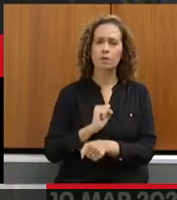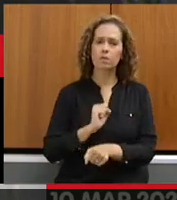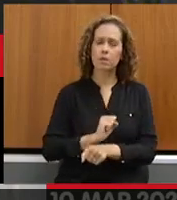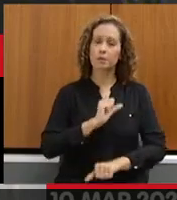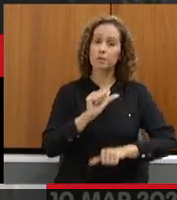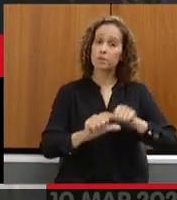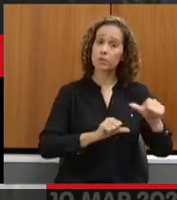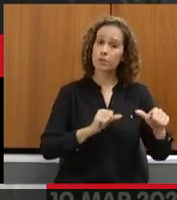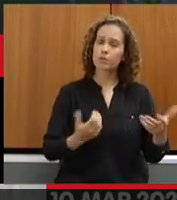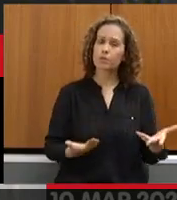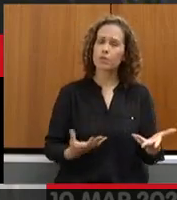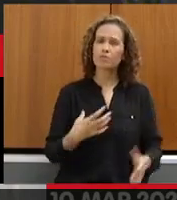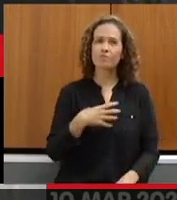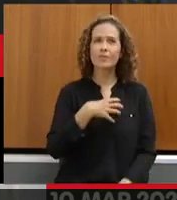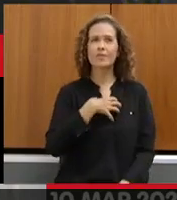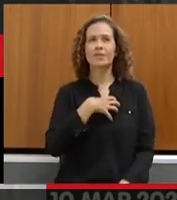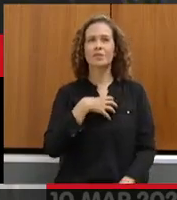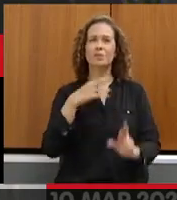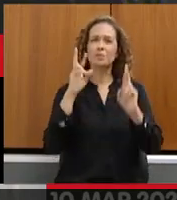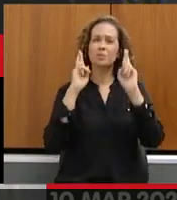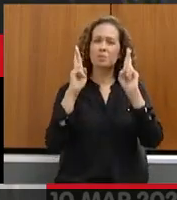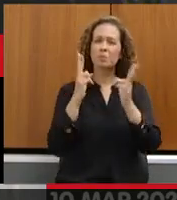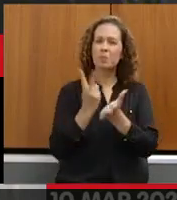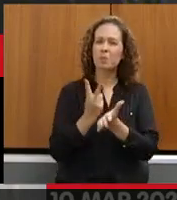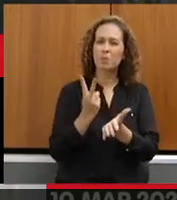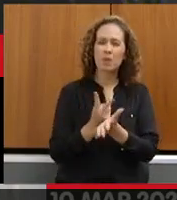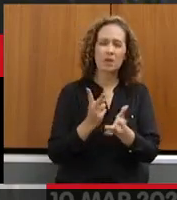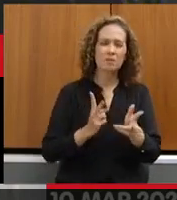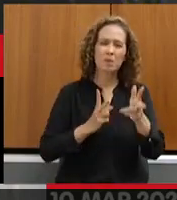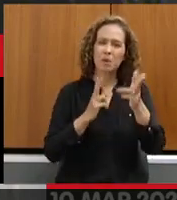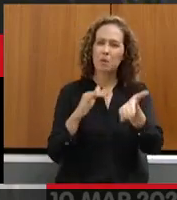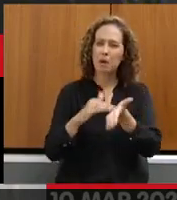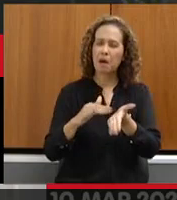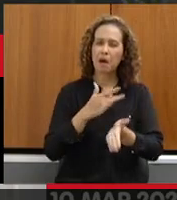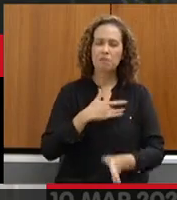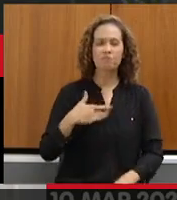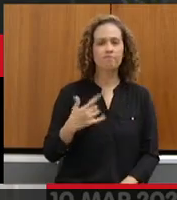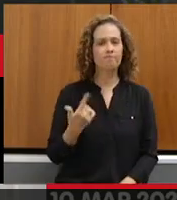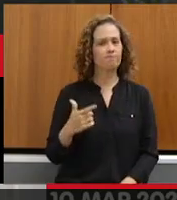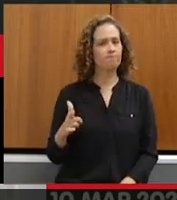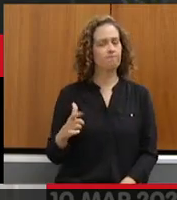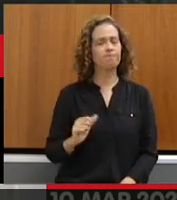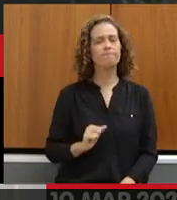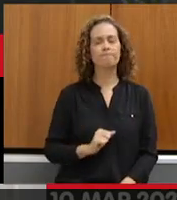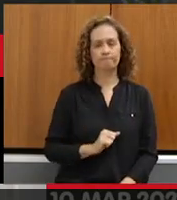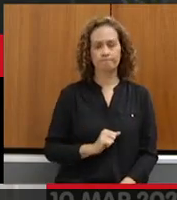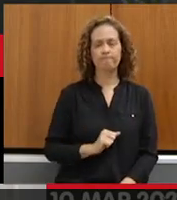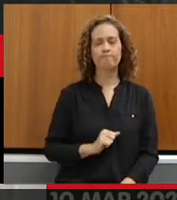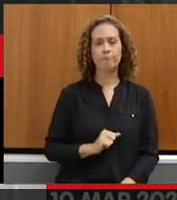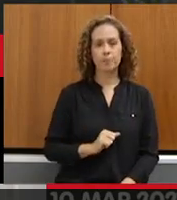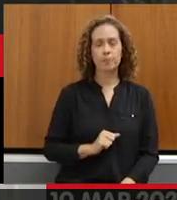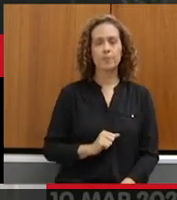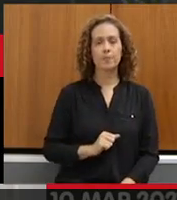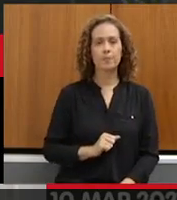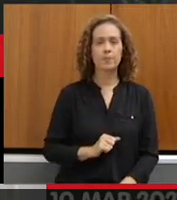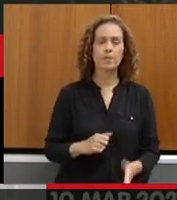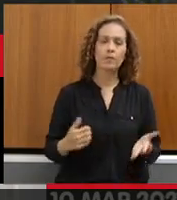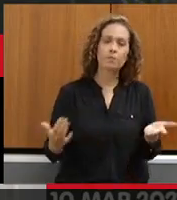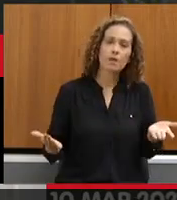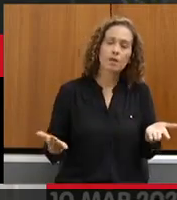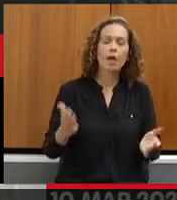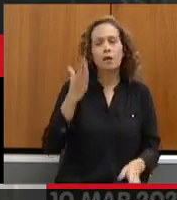mude eu não sinto esse mesmo respeito esse mesmo reconhecimento por parte da Secretaria de Saúde É eu